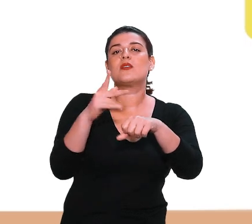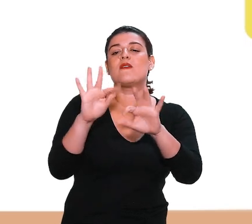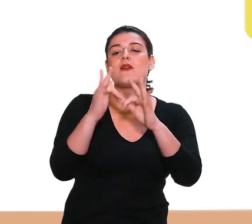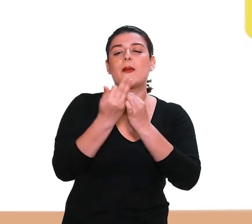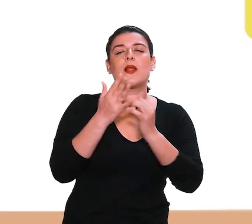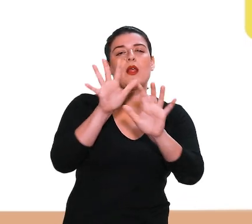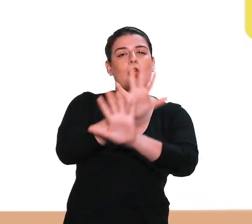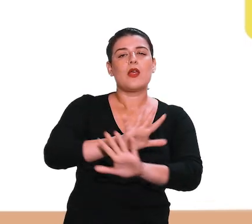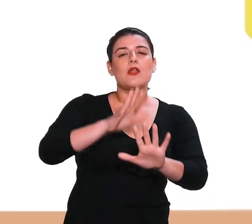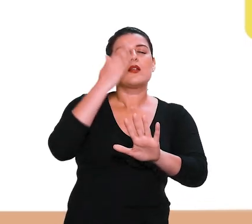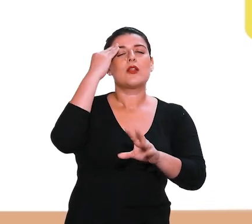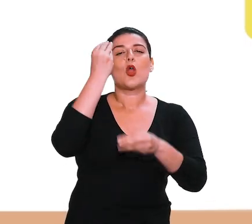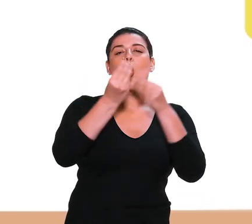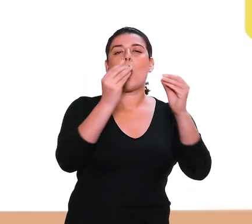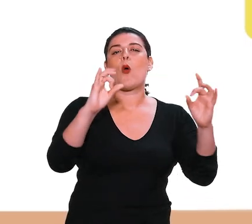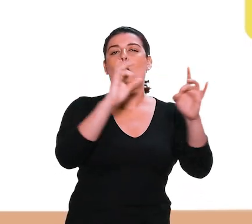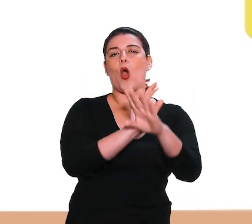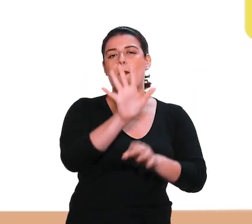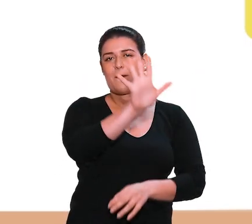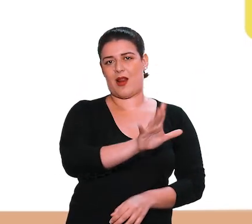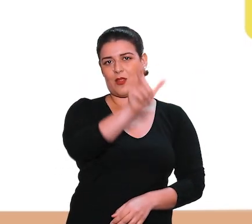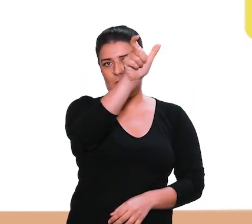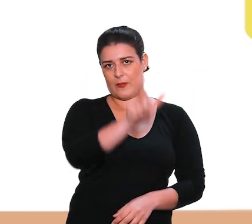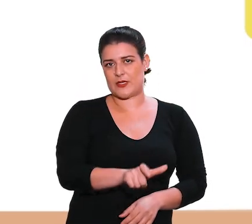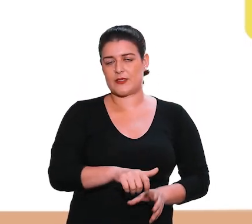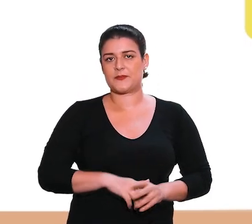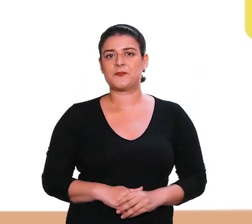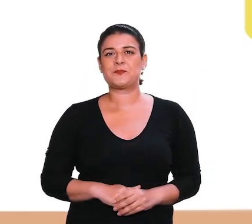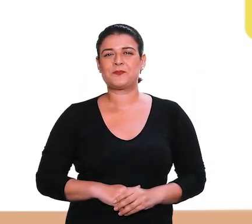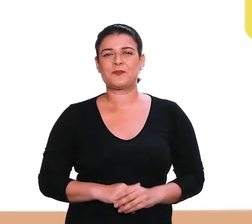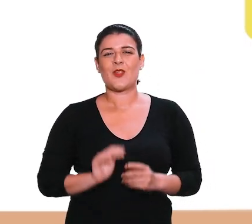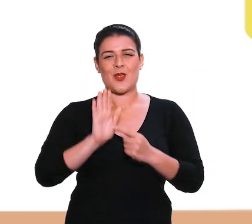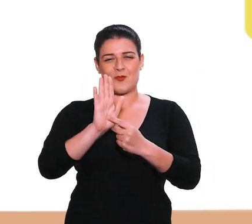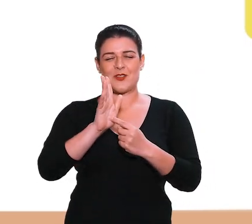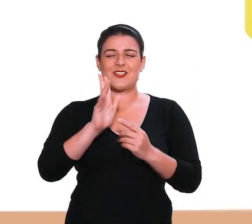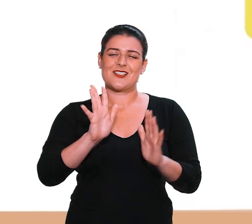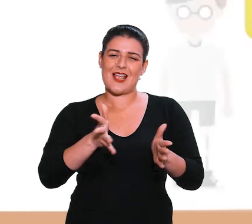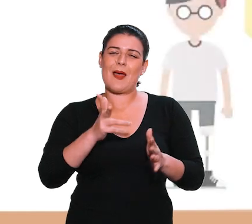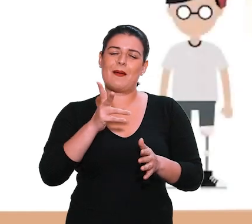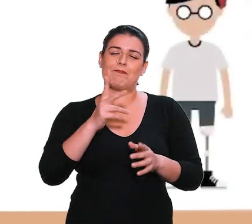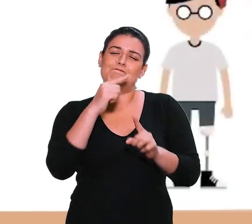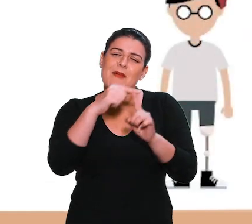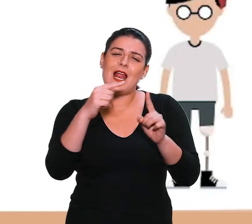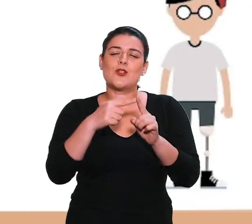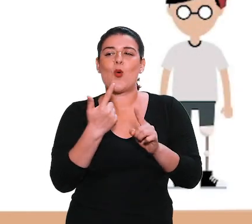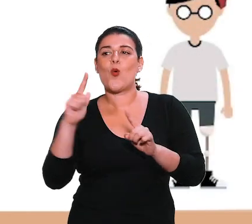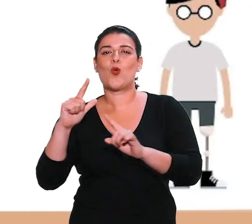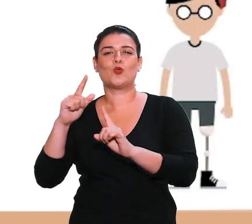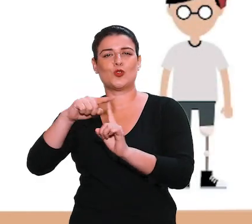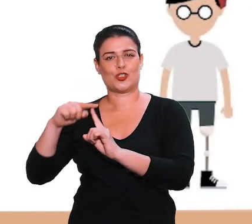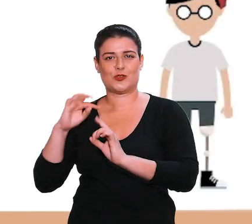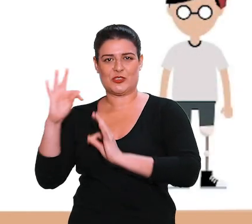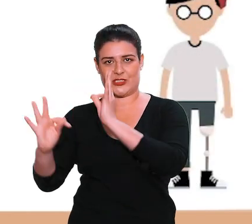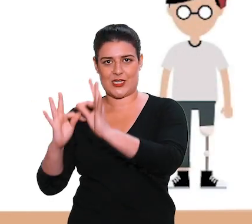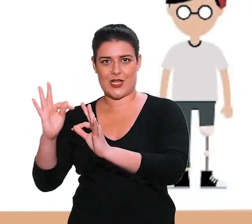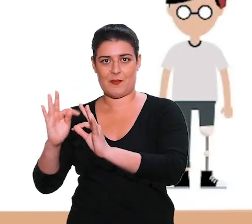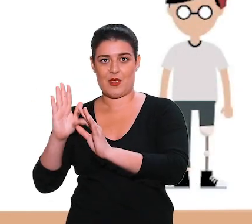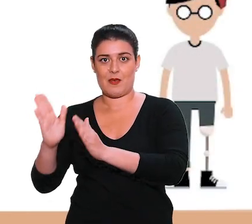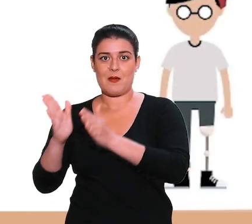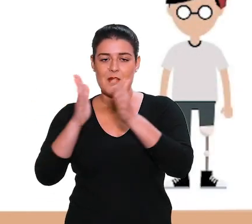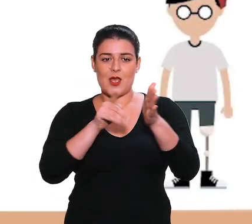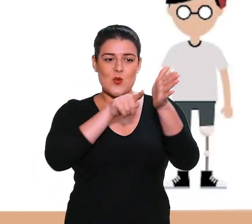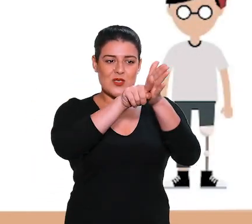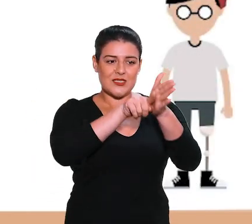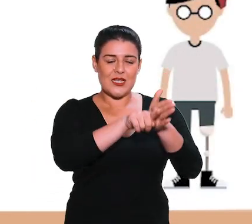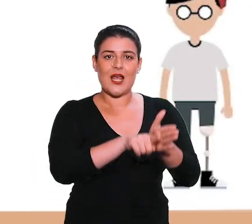entender esse conjunto completo. E essa parte aqui é muito parecida com o que a gente já está acostumado. Mas, na parte do exame físico,